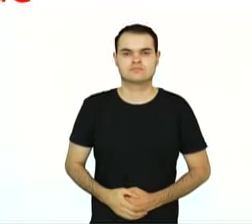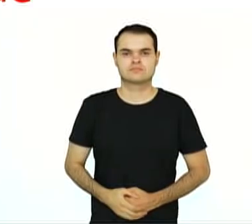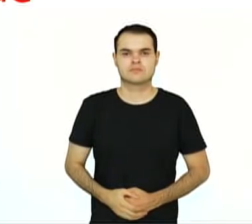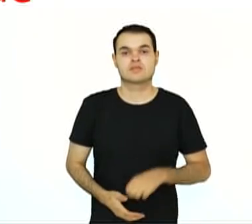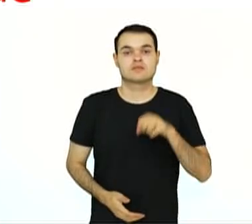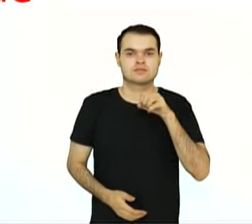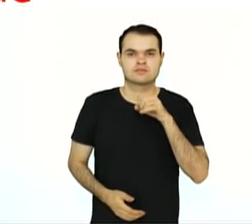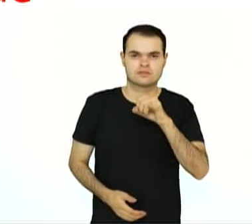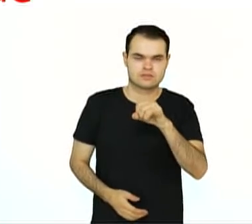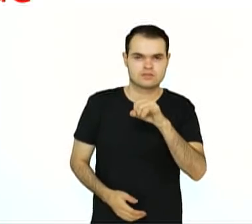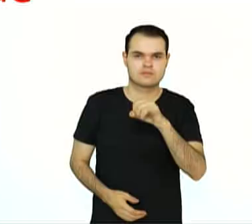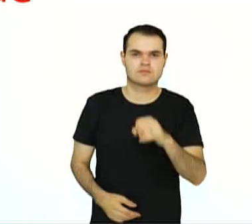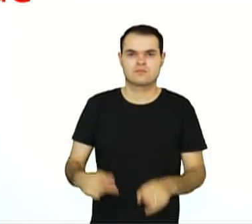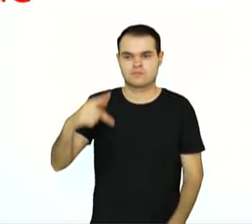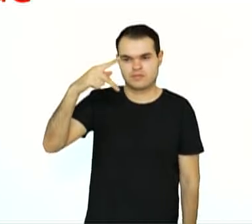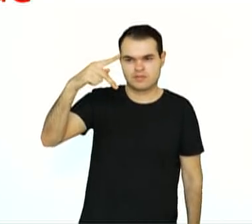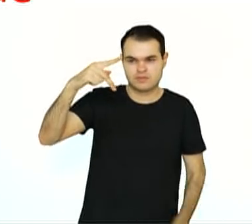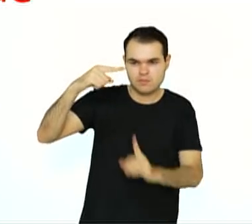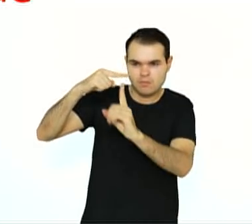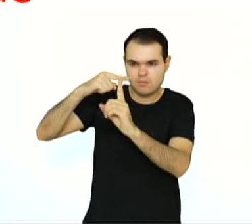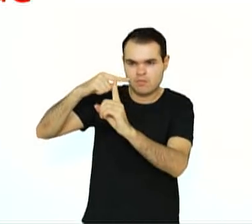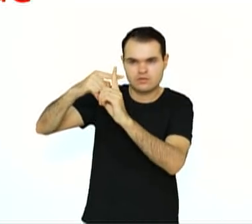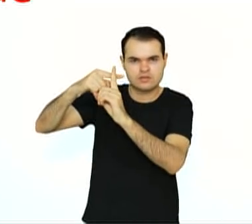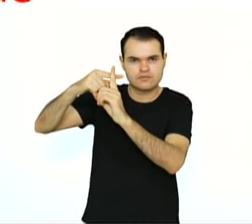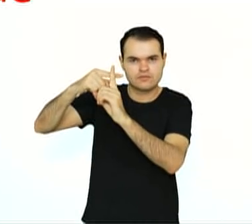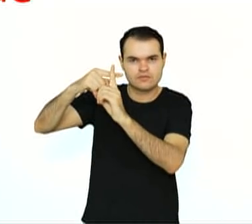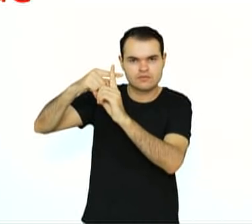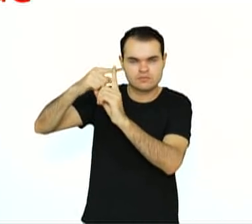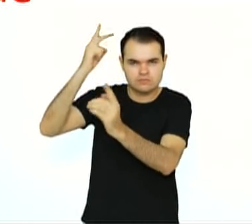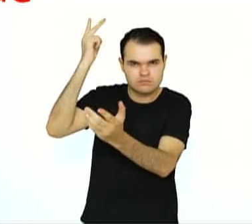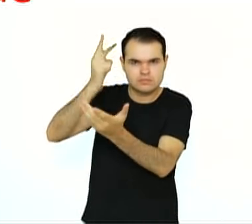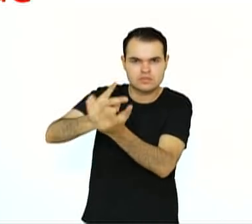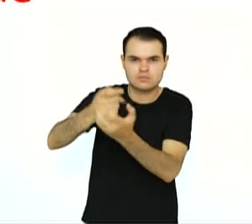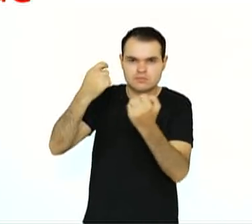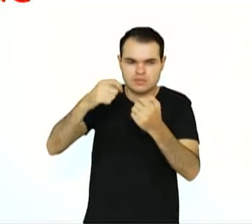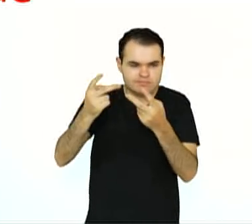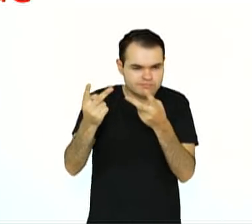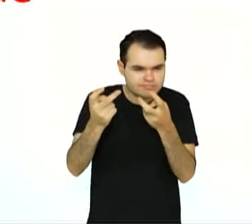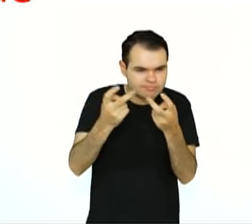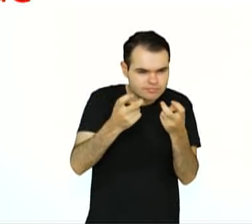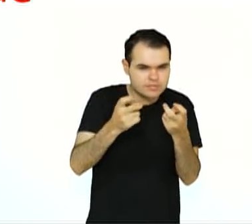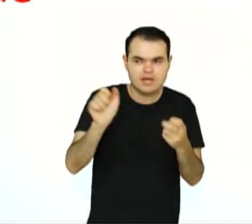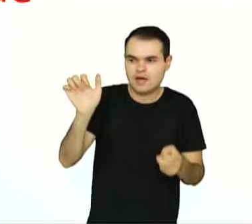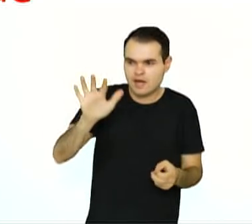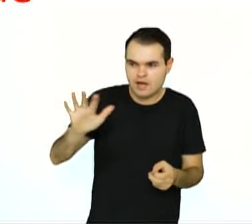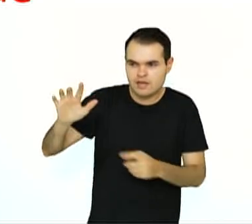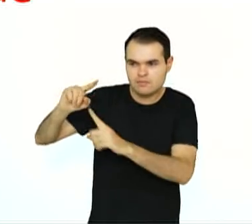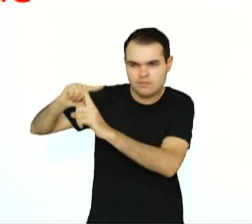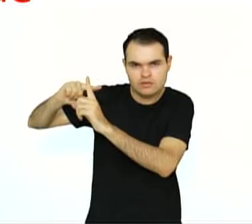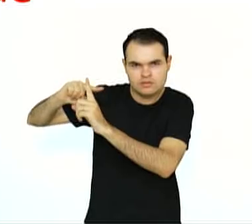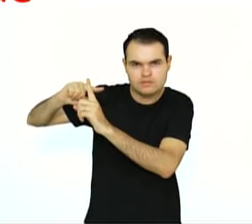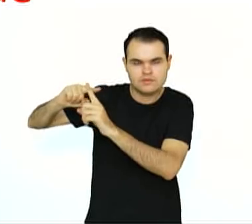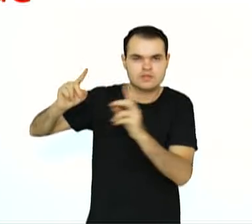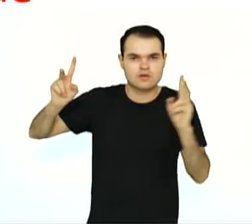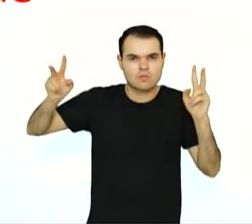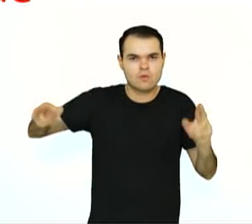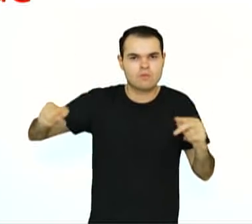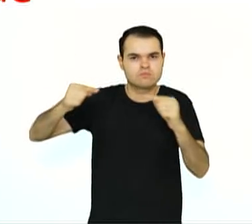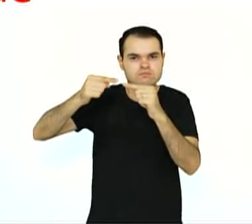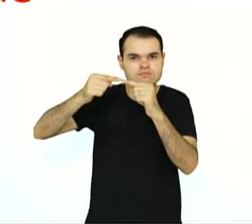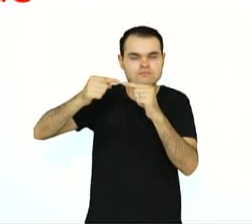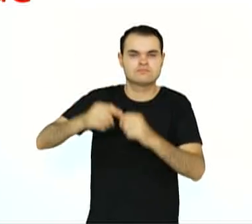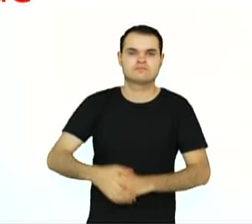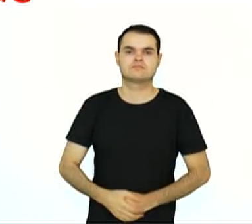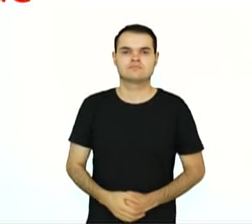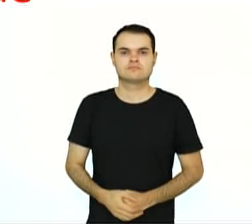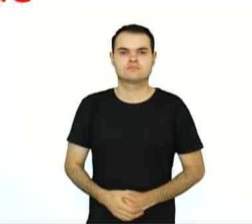Caso o perímetro fosse positivo, ainda assim teríamos que verificar se a área também seria positiva. Né? Nós verificamos o